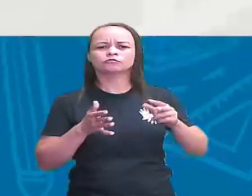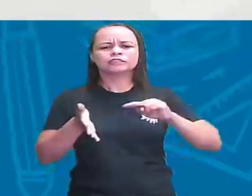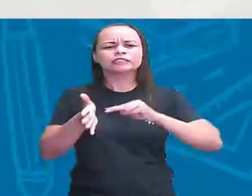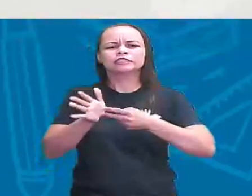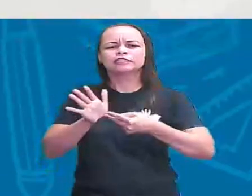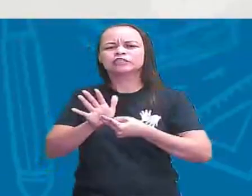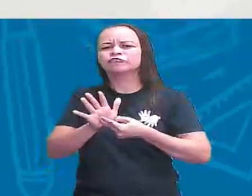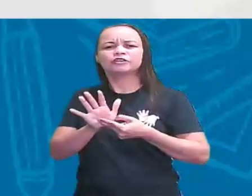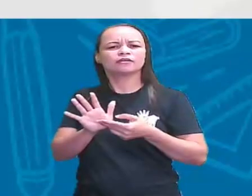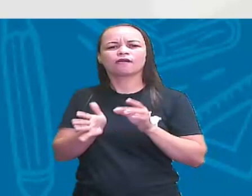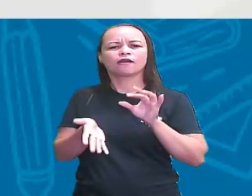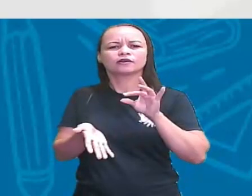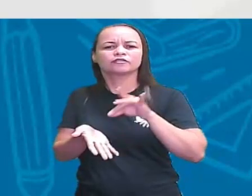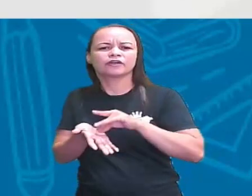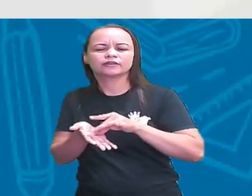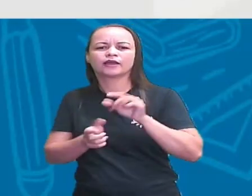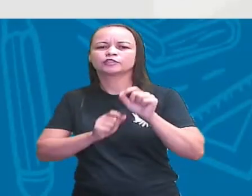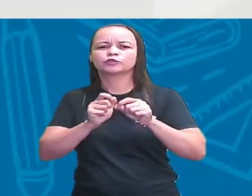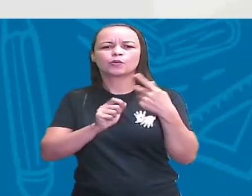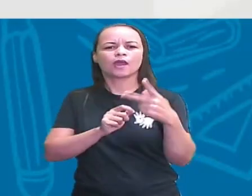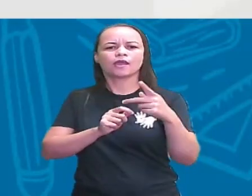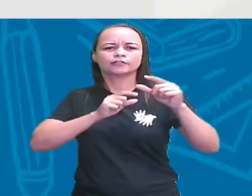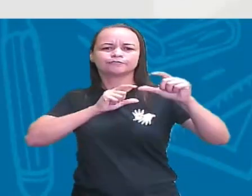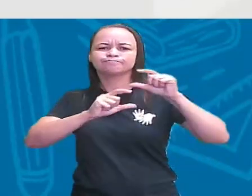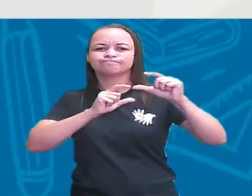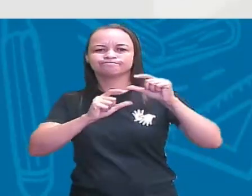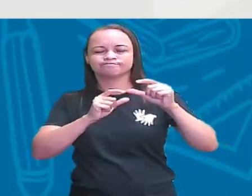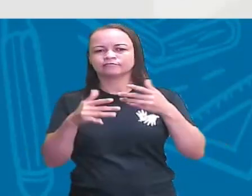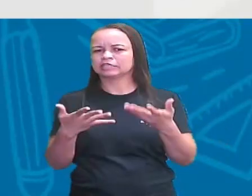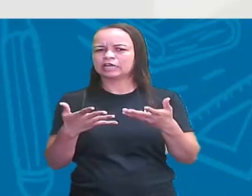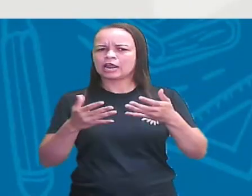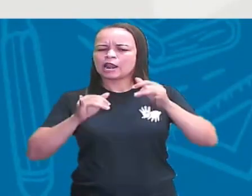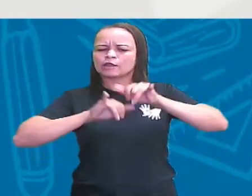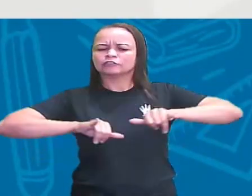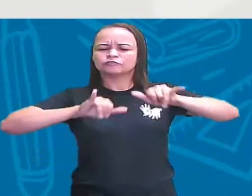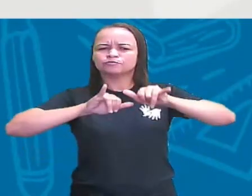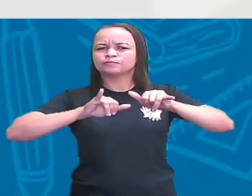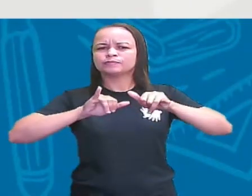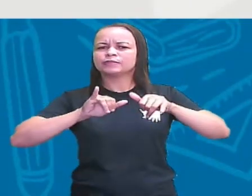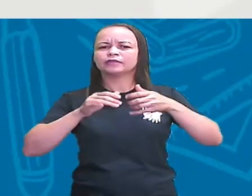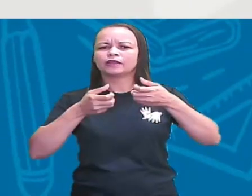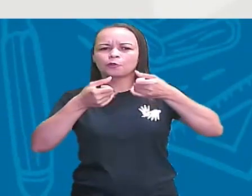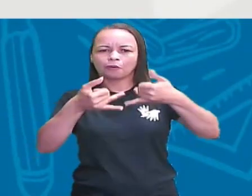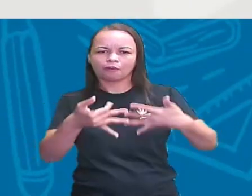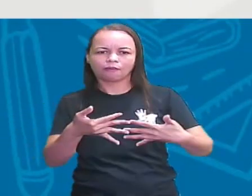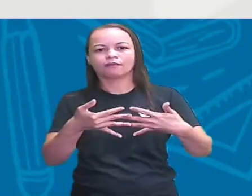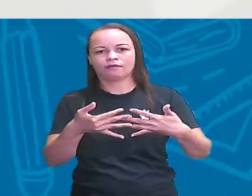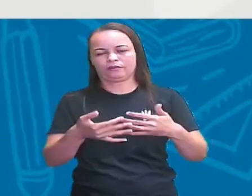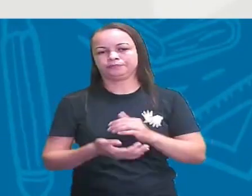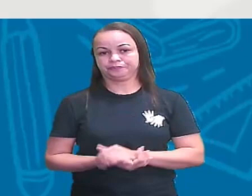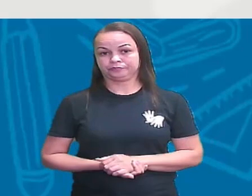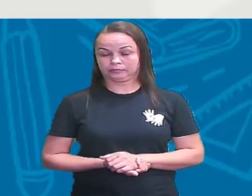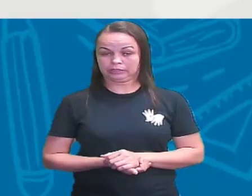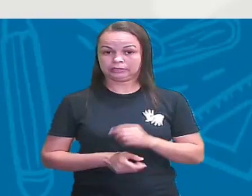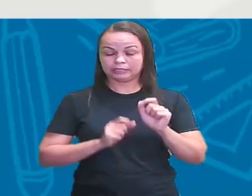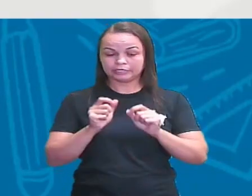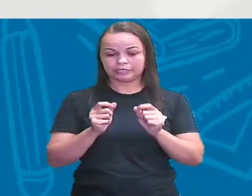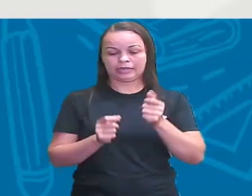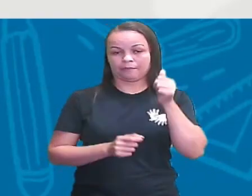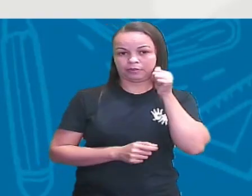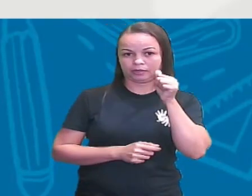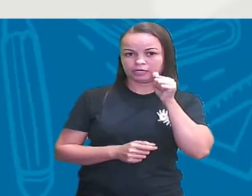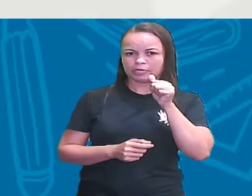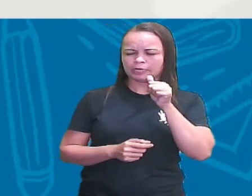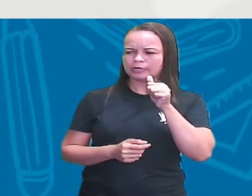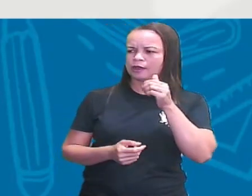na verdade, essa tirinha? O que ela quer dizer? Qual é a mensagem que passa? É que ela criou uma expectativa, mas